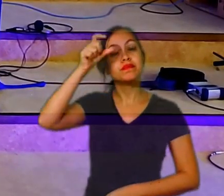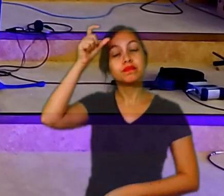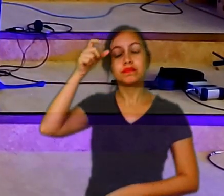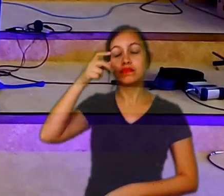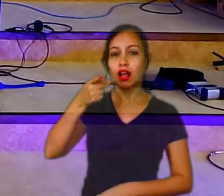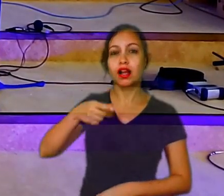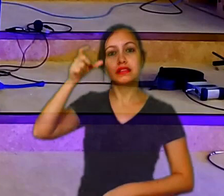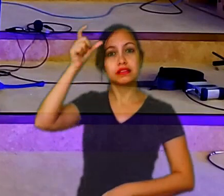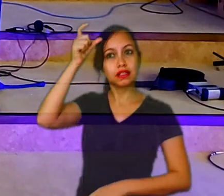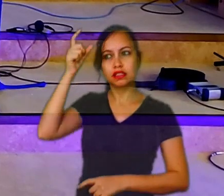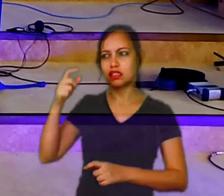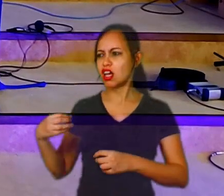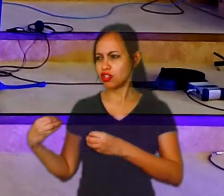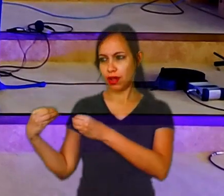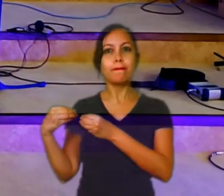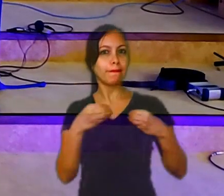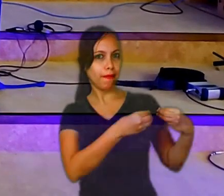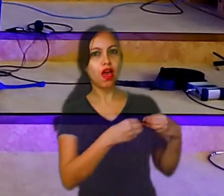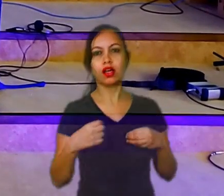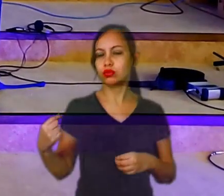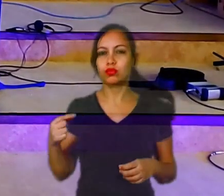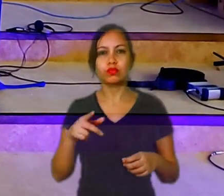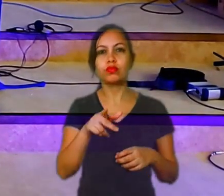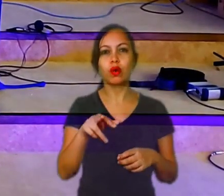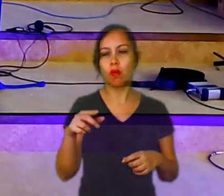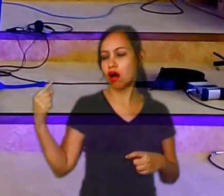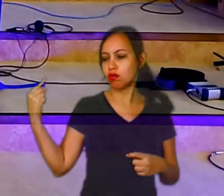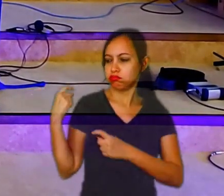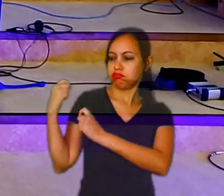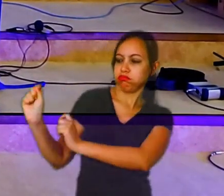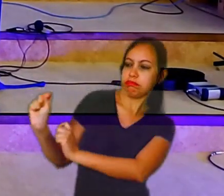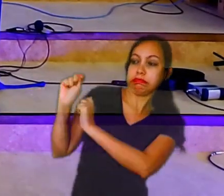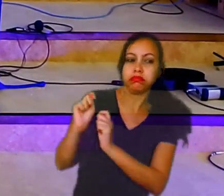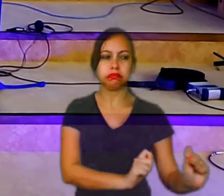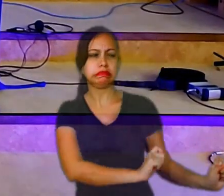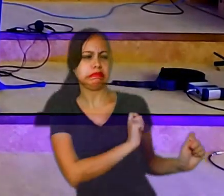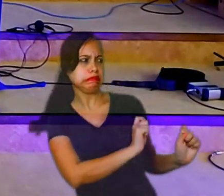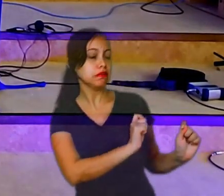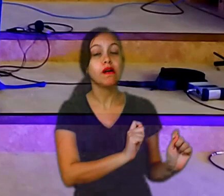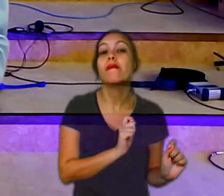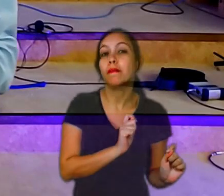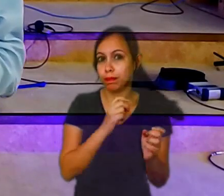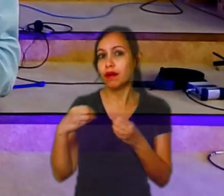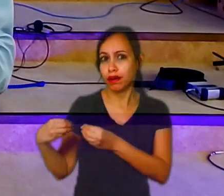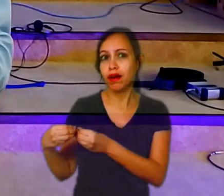nosso derredor, está próximo de nós. E no versículo 9 ele diz: